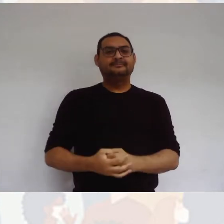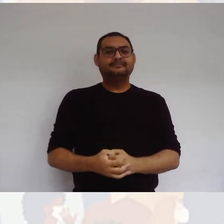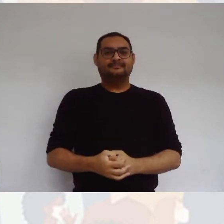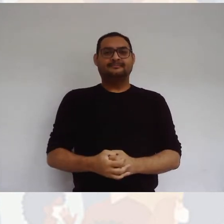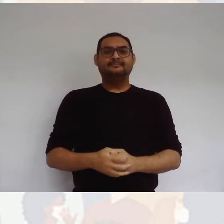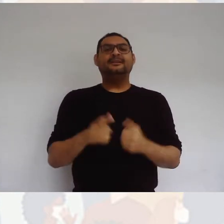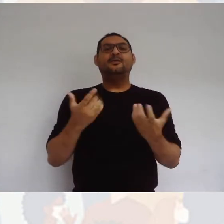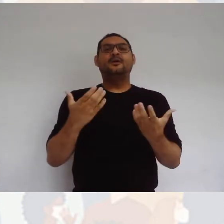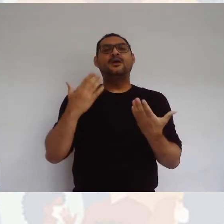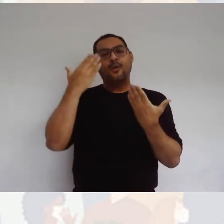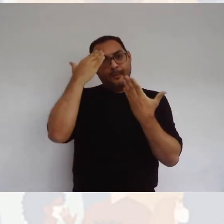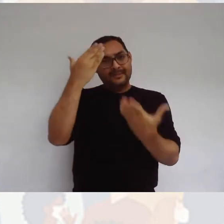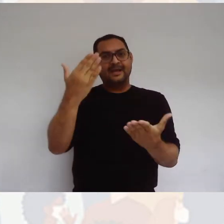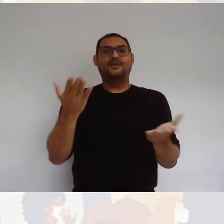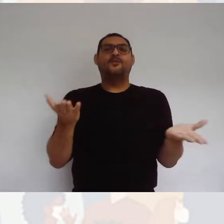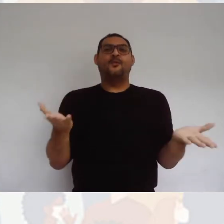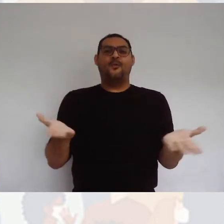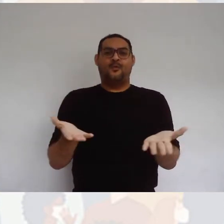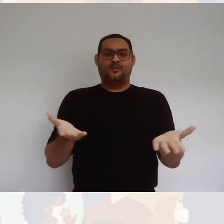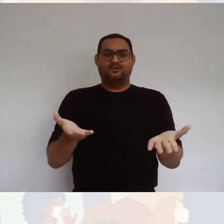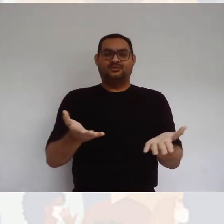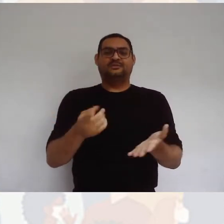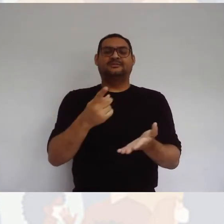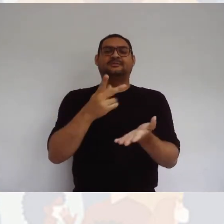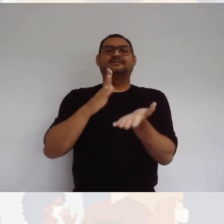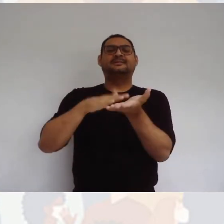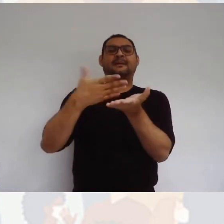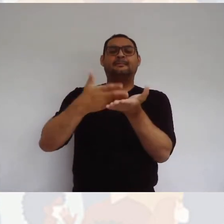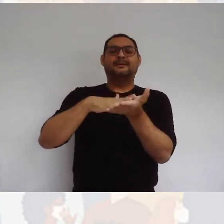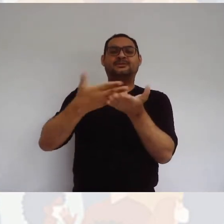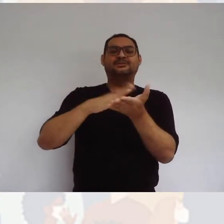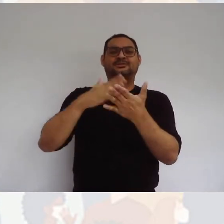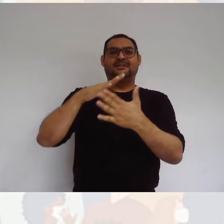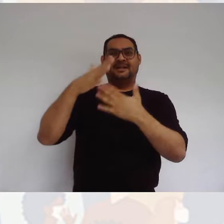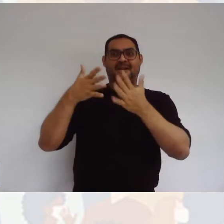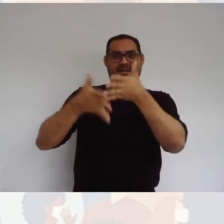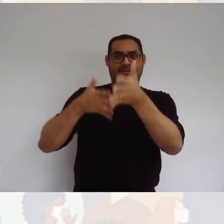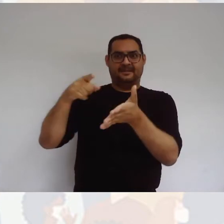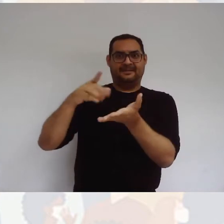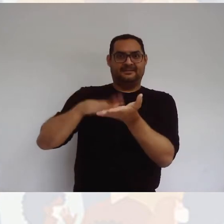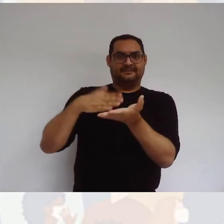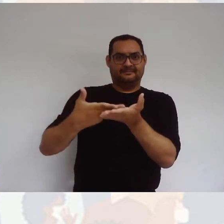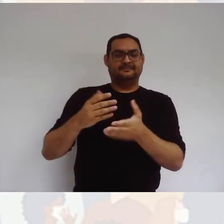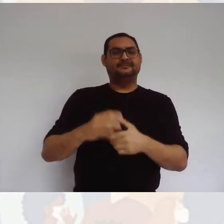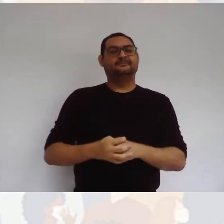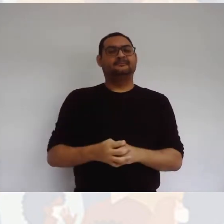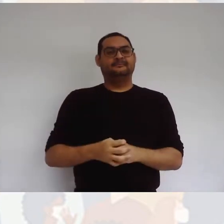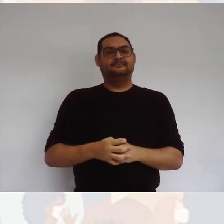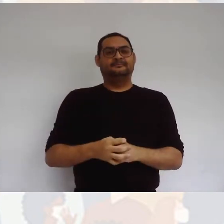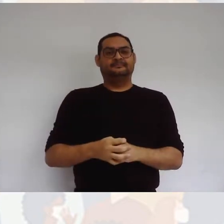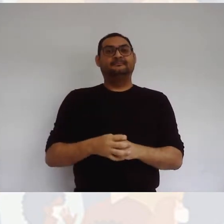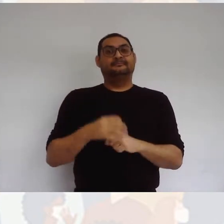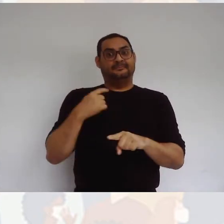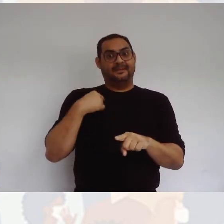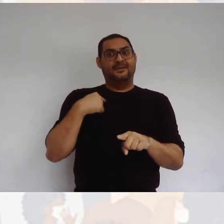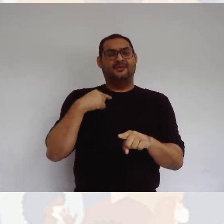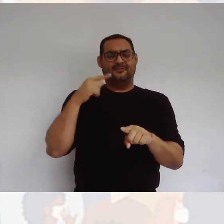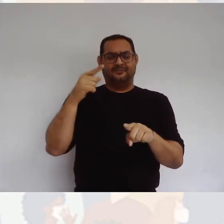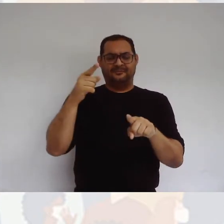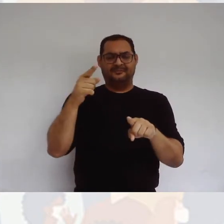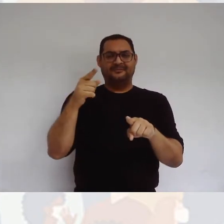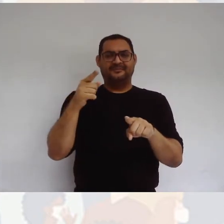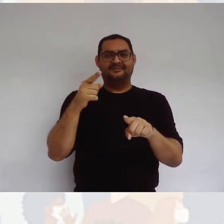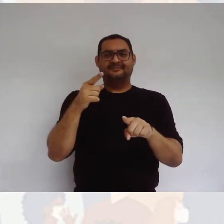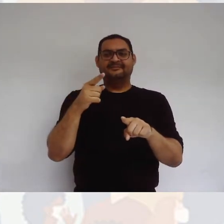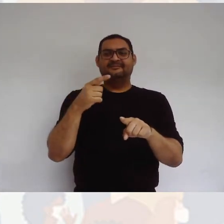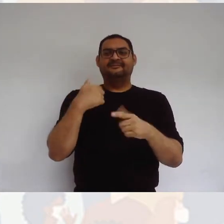Eu queria agradecer os intérpretes de Libras, e eu acho que